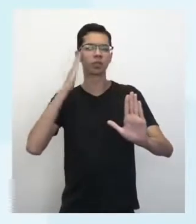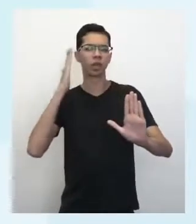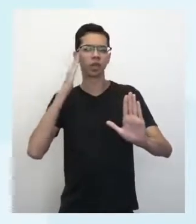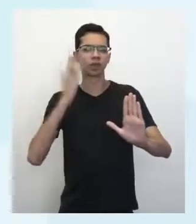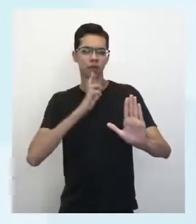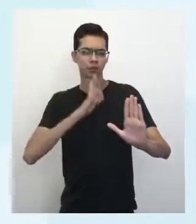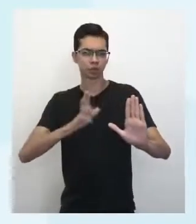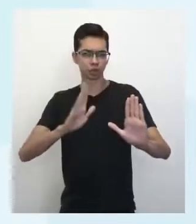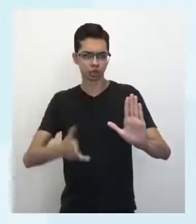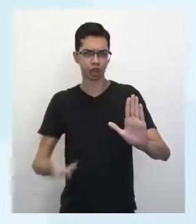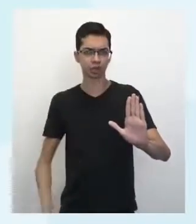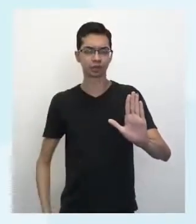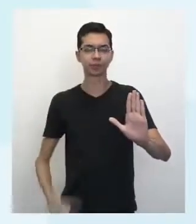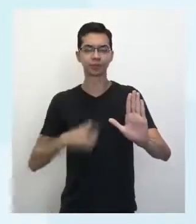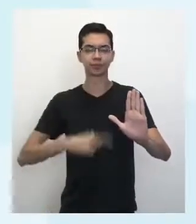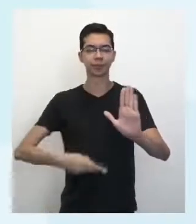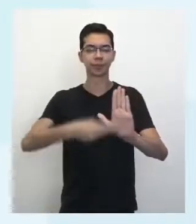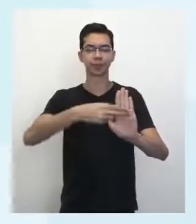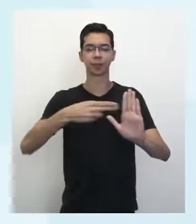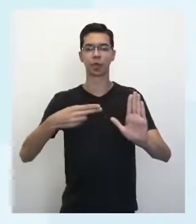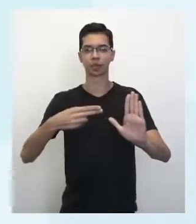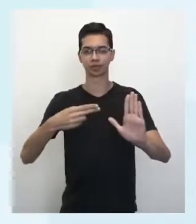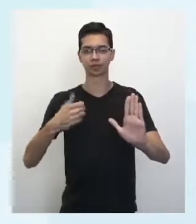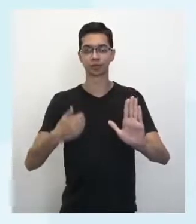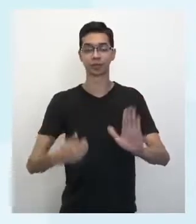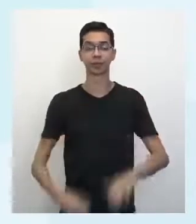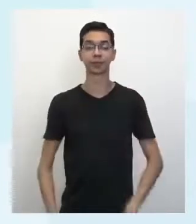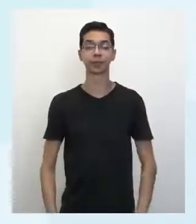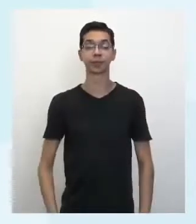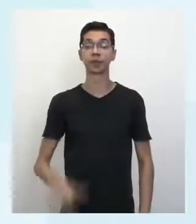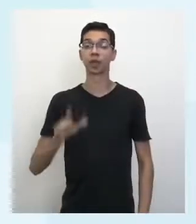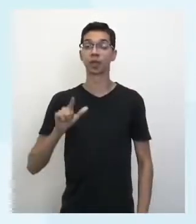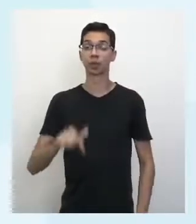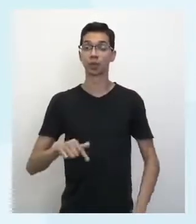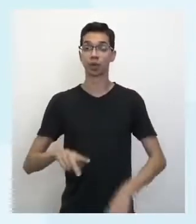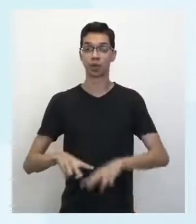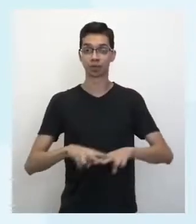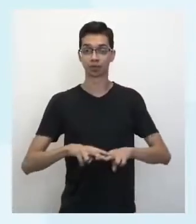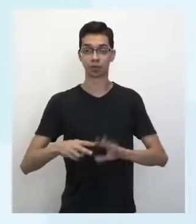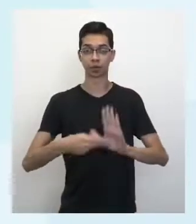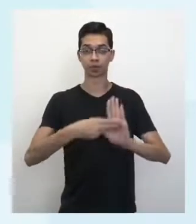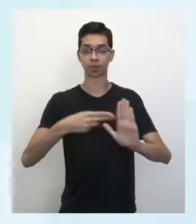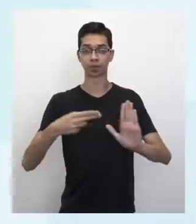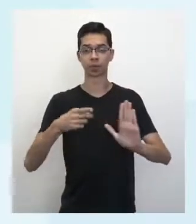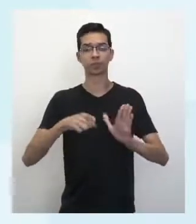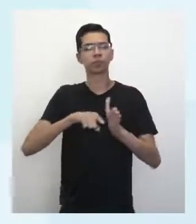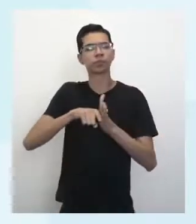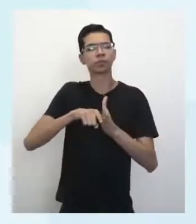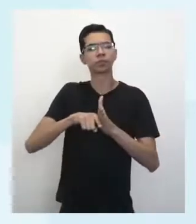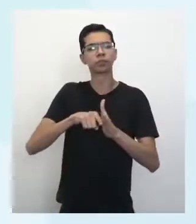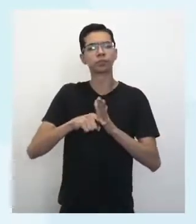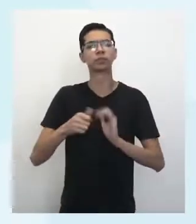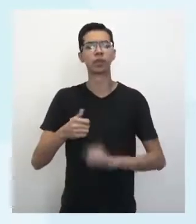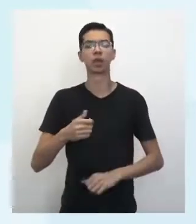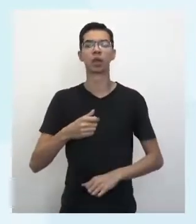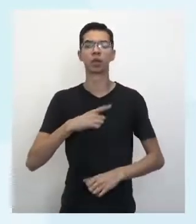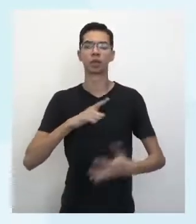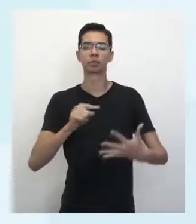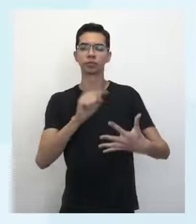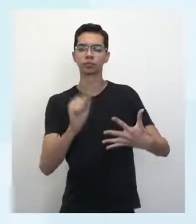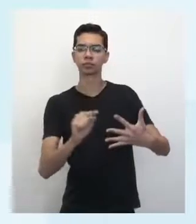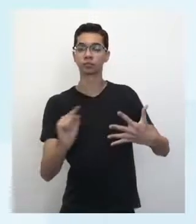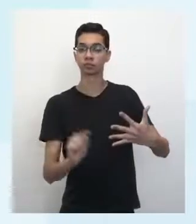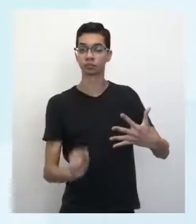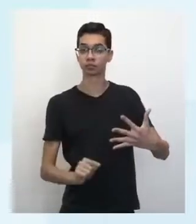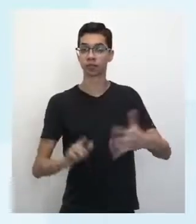alguém anteriormente. E aí, depois que a gente faz aquela revisão na bibliografia, a gente começa a formular hipóteses que